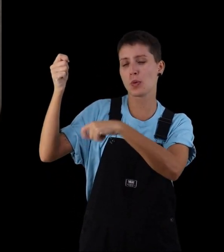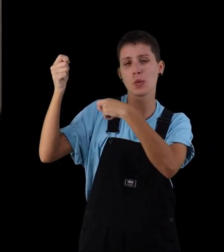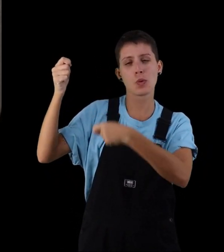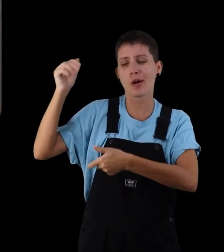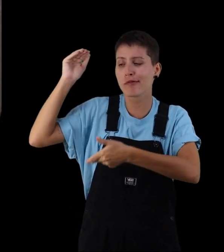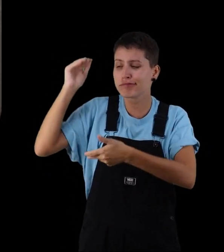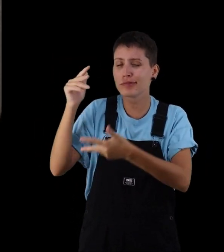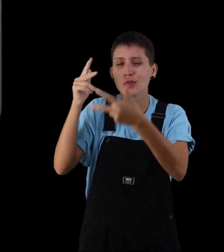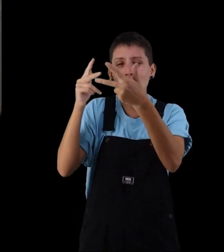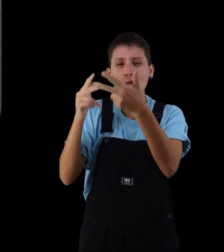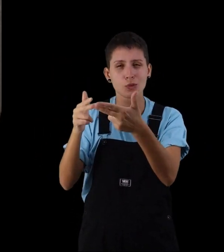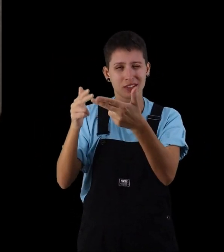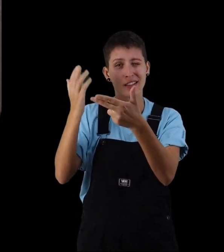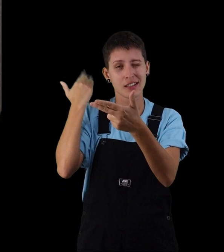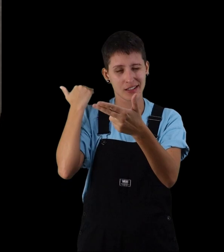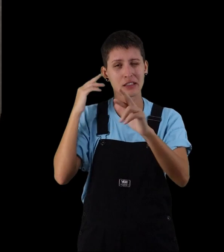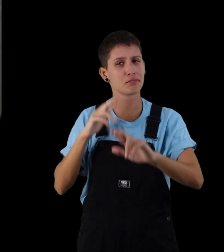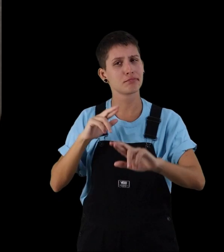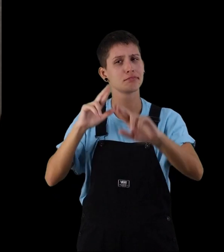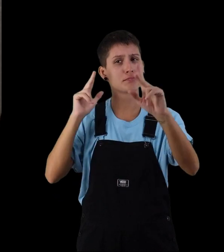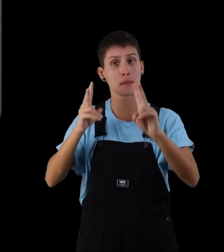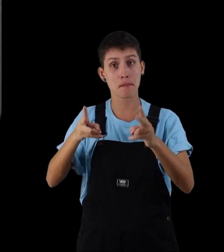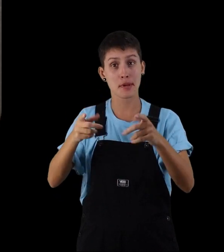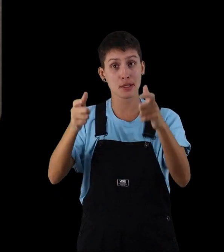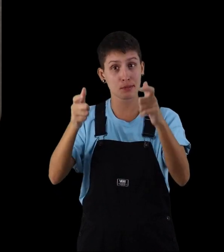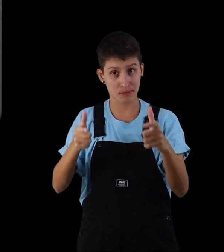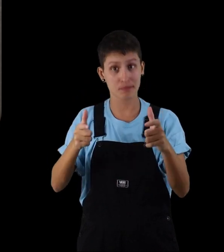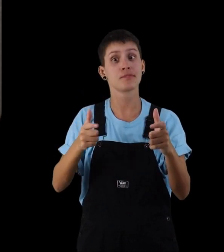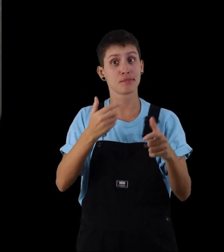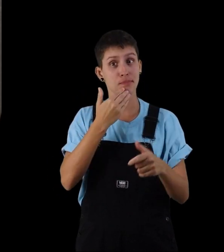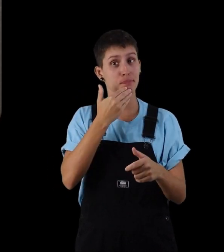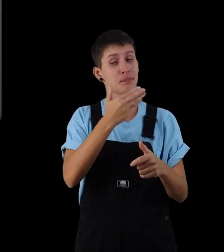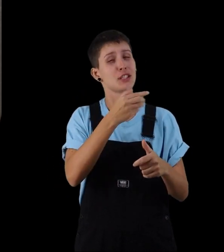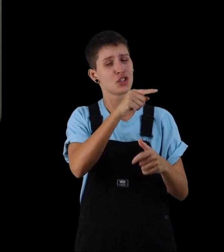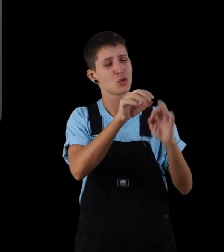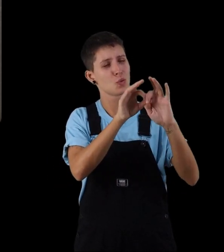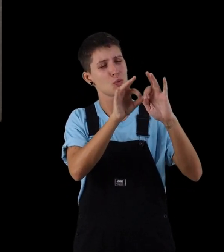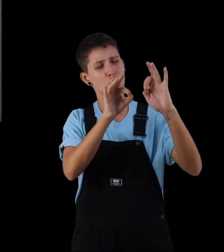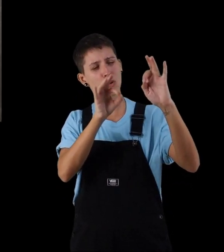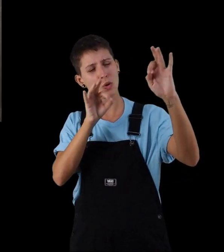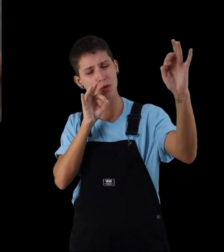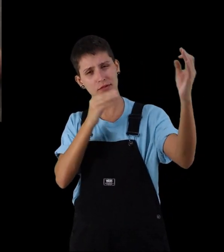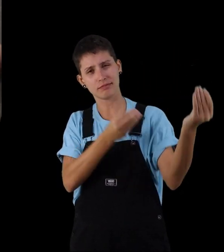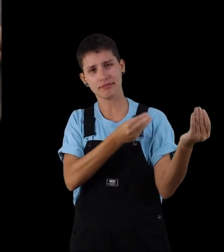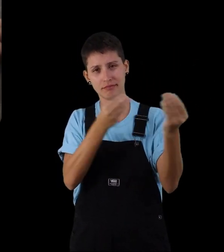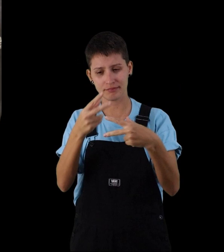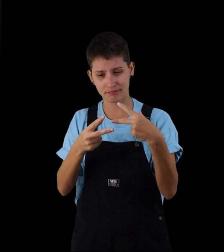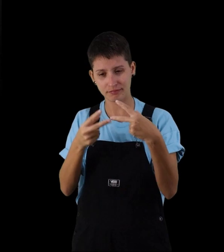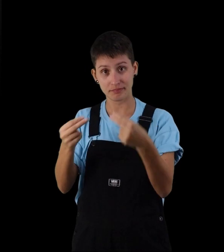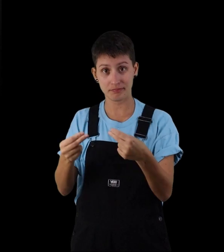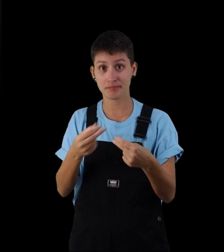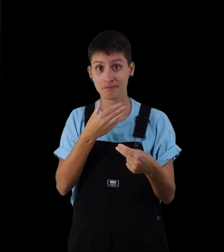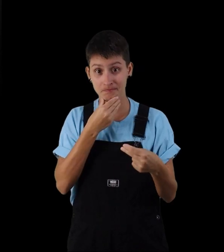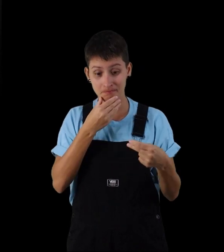violino. Pequeno como ele, coisa rara na época, naquele lugar. Mandou trazer de longe.